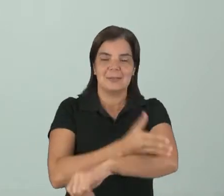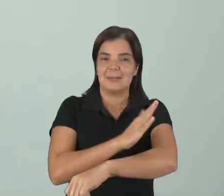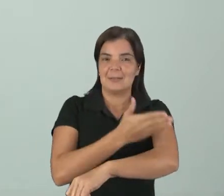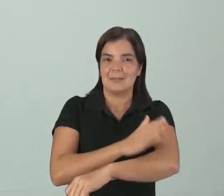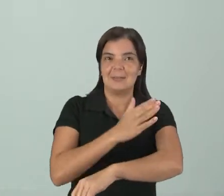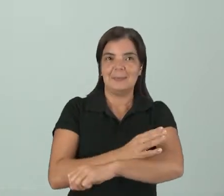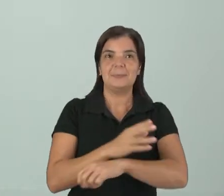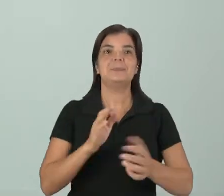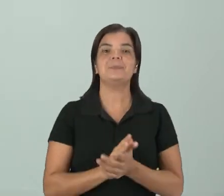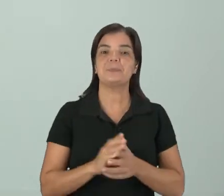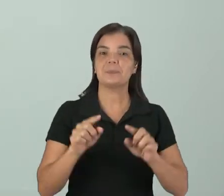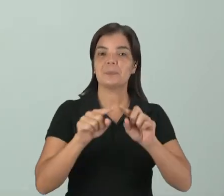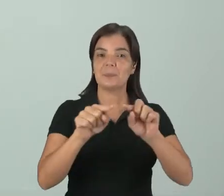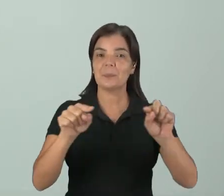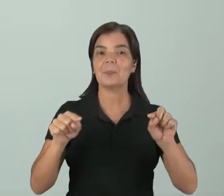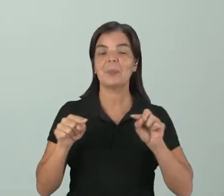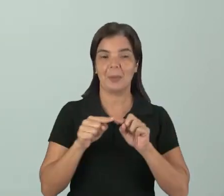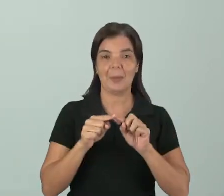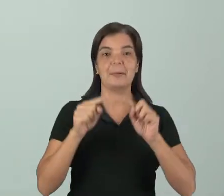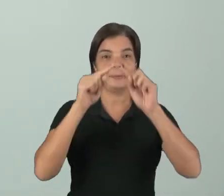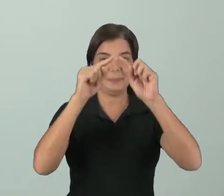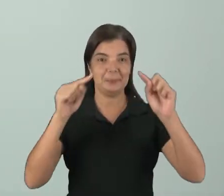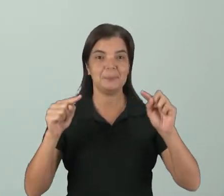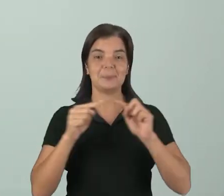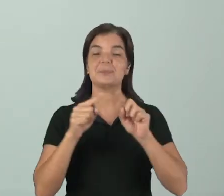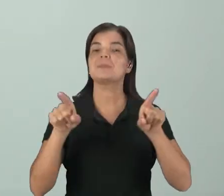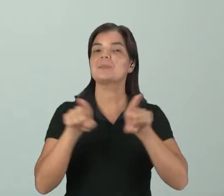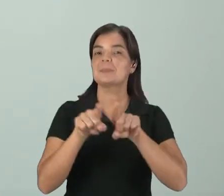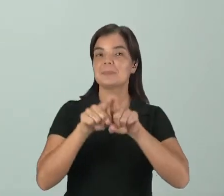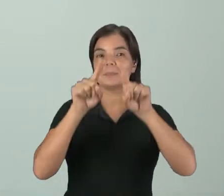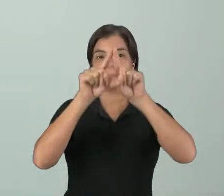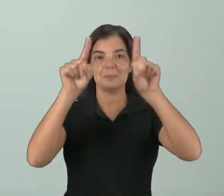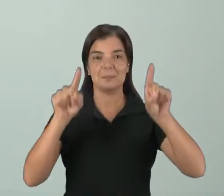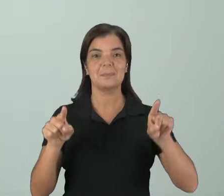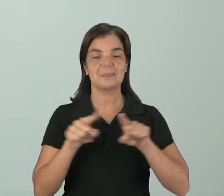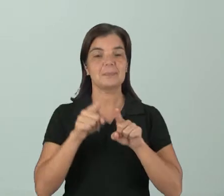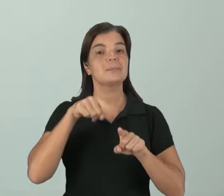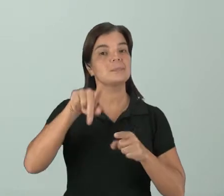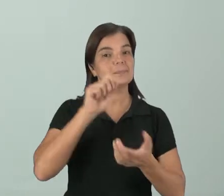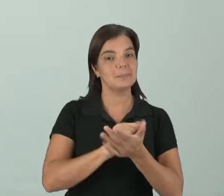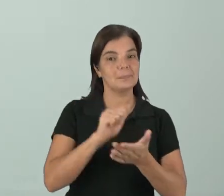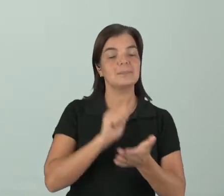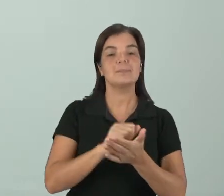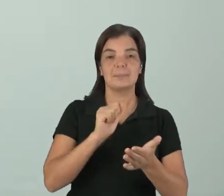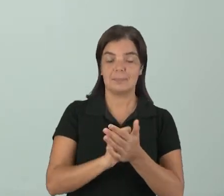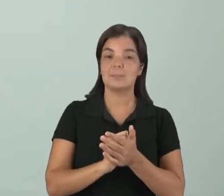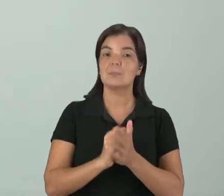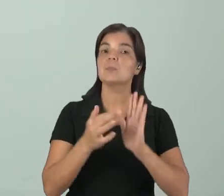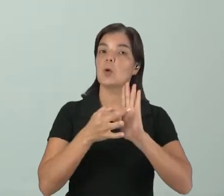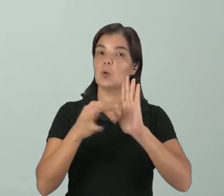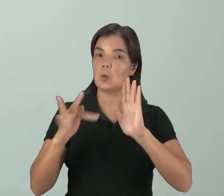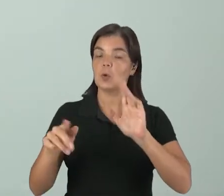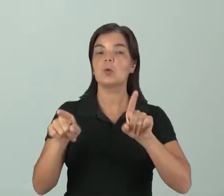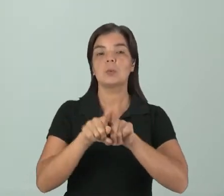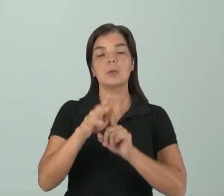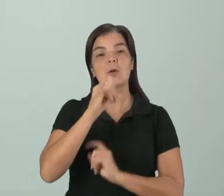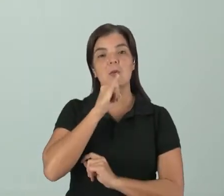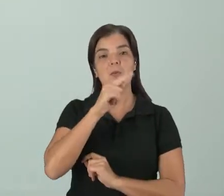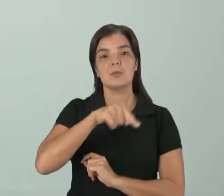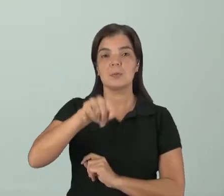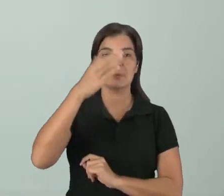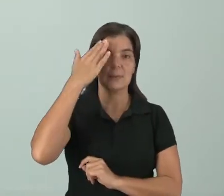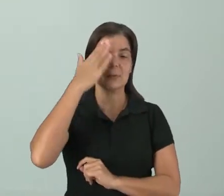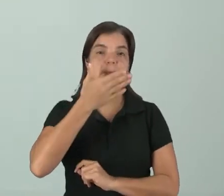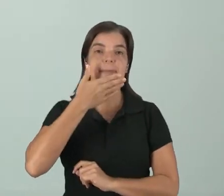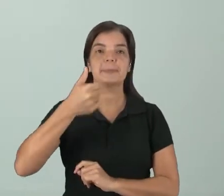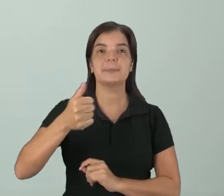é sobre a área de triângulos e quadriláteros, tá ok? Então vou precisar que vocês anotem algumas fórmulas e vamos fazer alguns exemplos para você